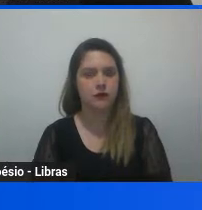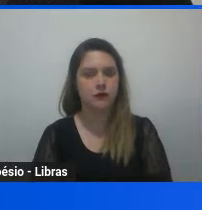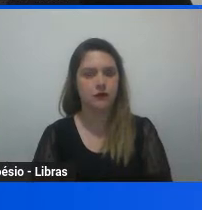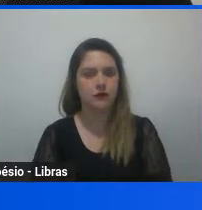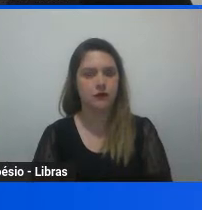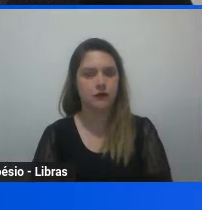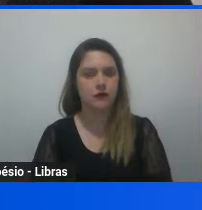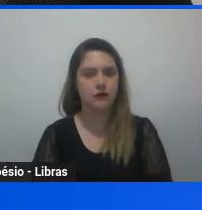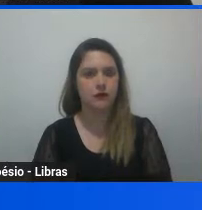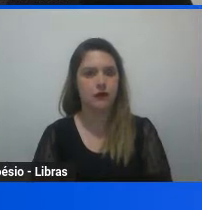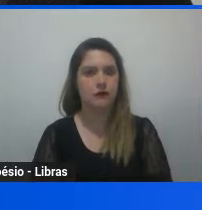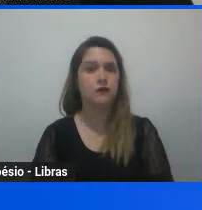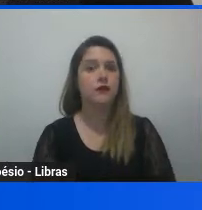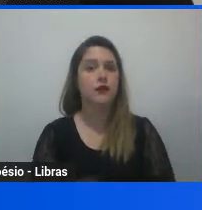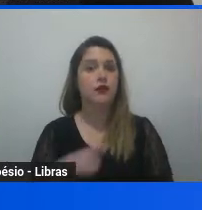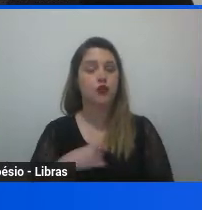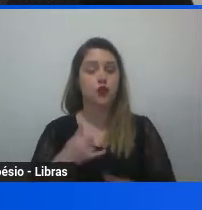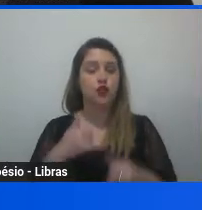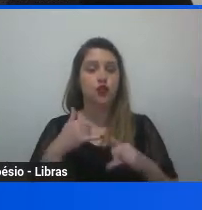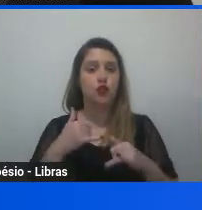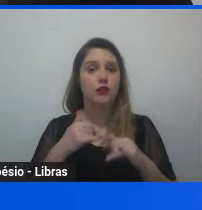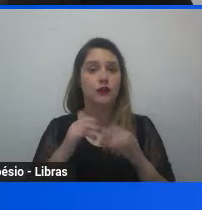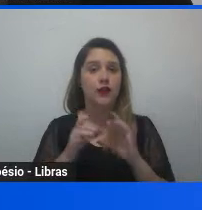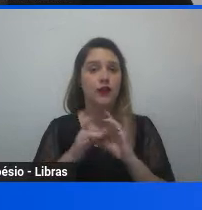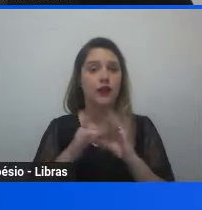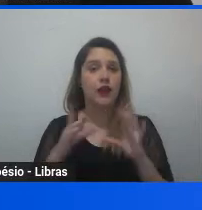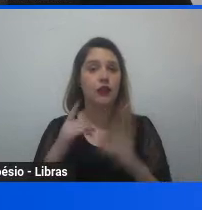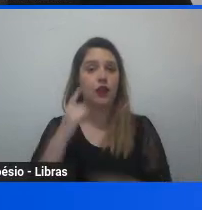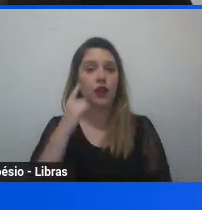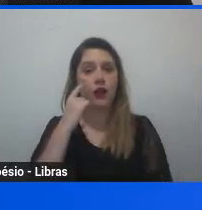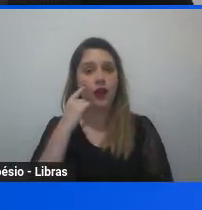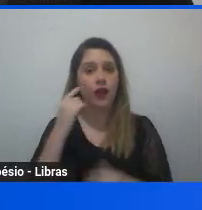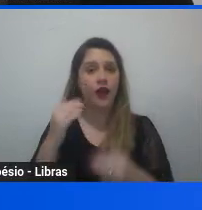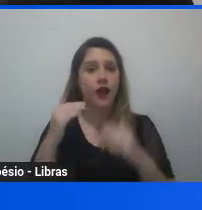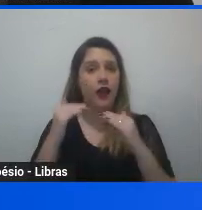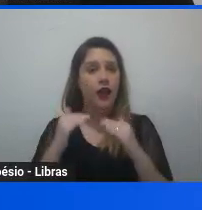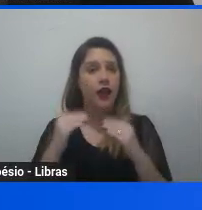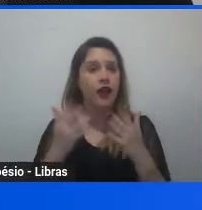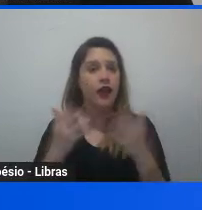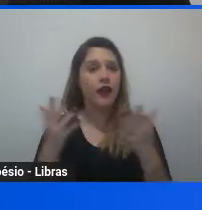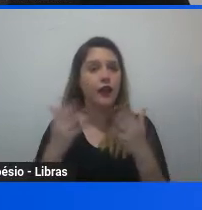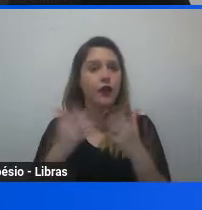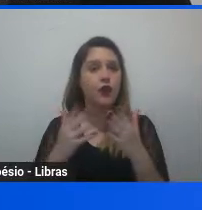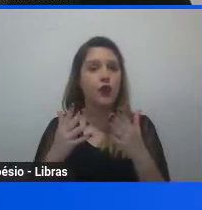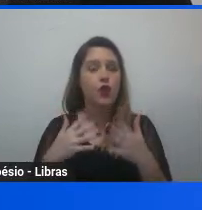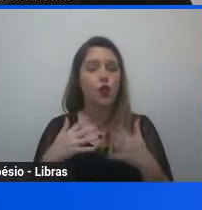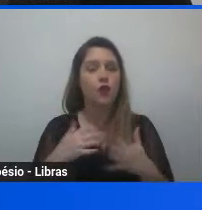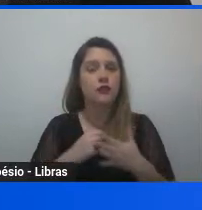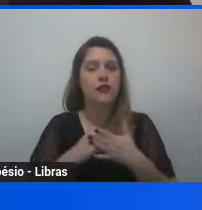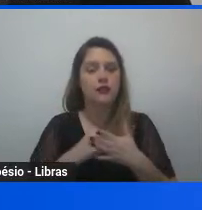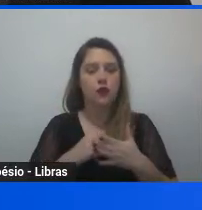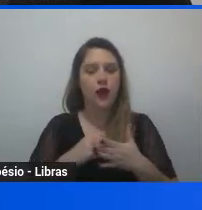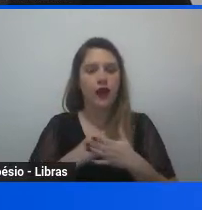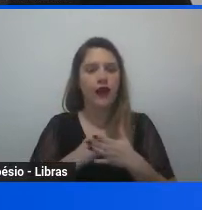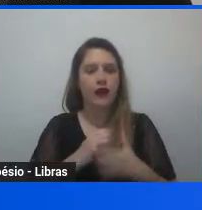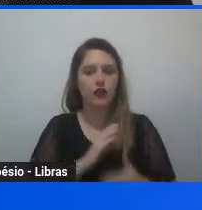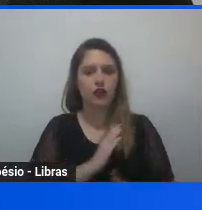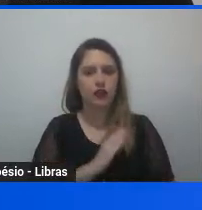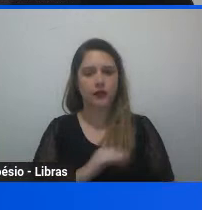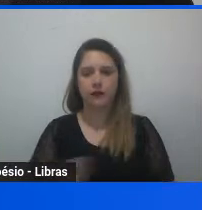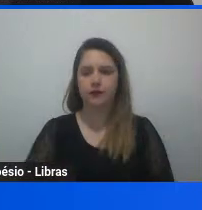Choque descarregado e olha lá embaixo. Agora há uma contração cardíaca.